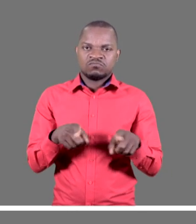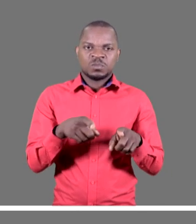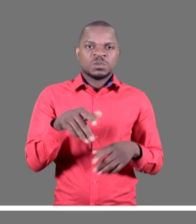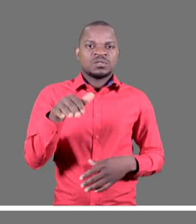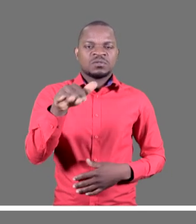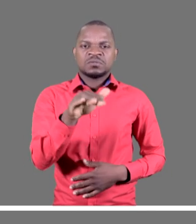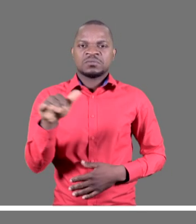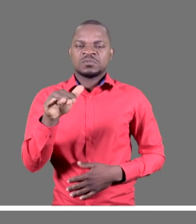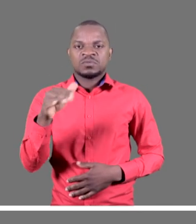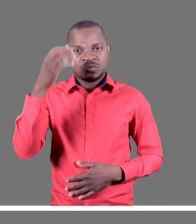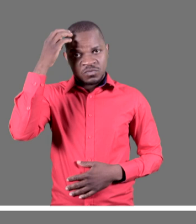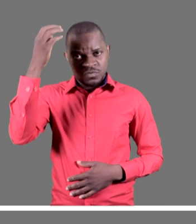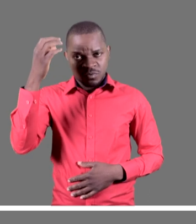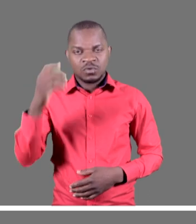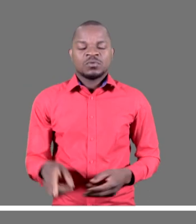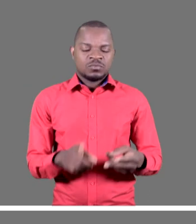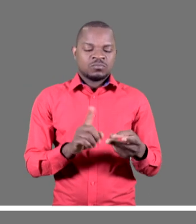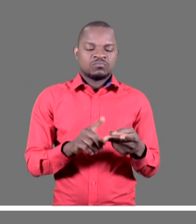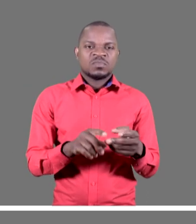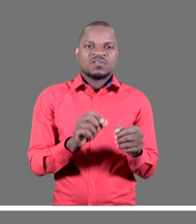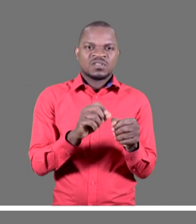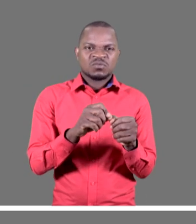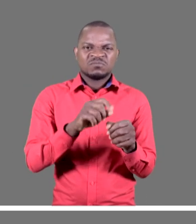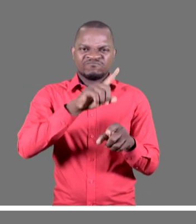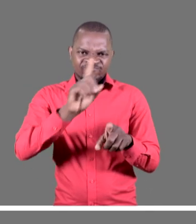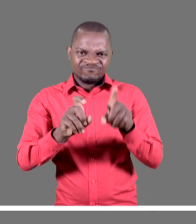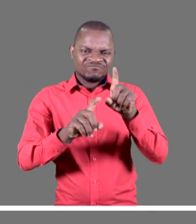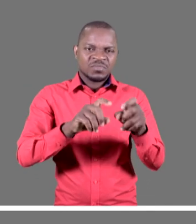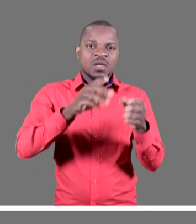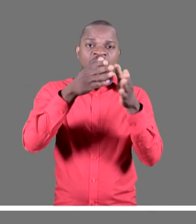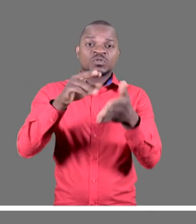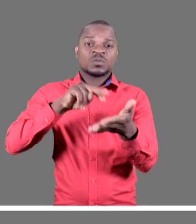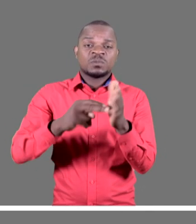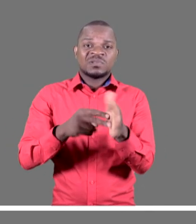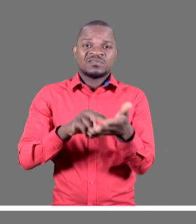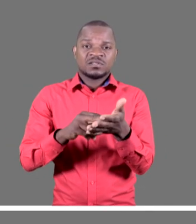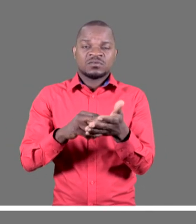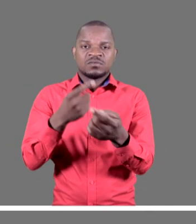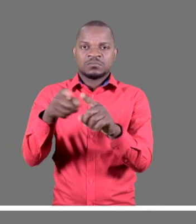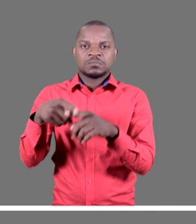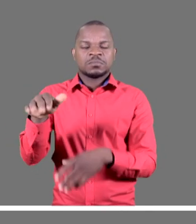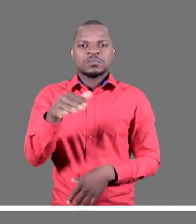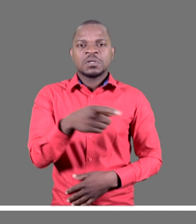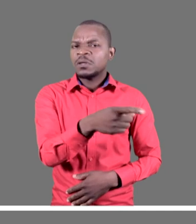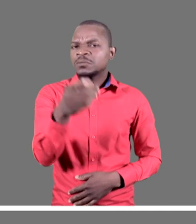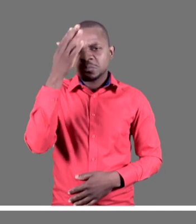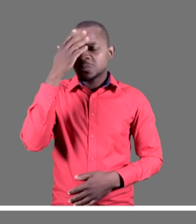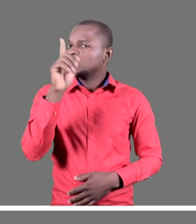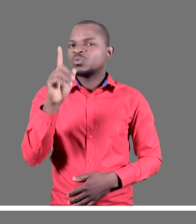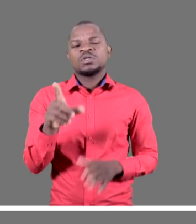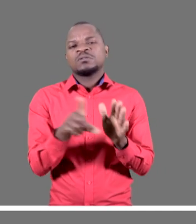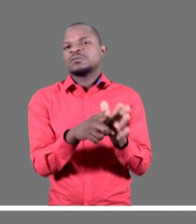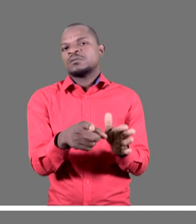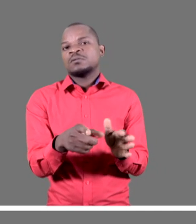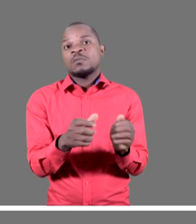Governo, se fizeram uma entrevista aos planificadores das diferentes áreas. Muitos deles não conhecem, ou se